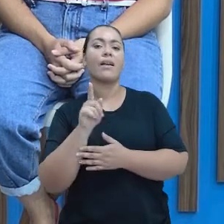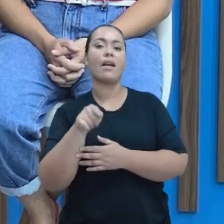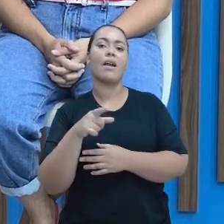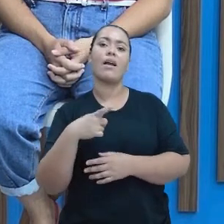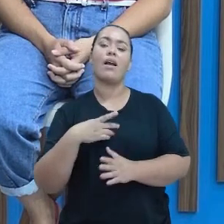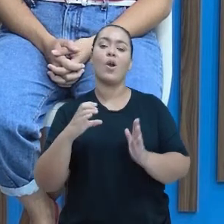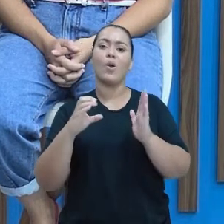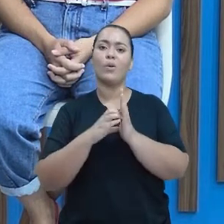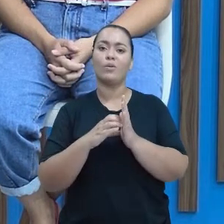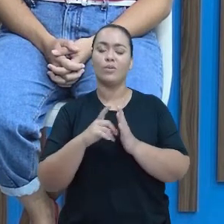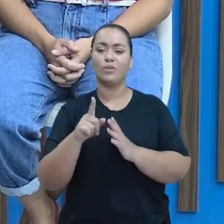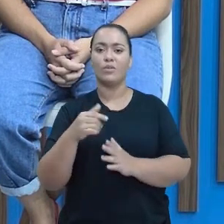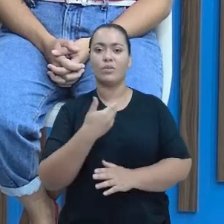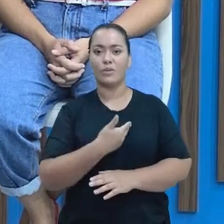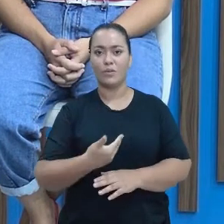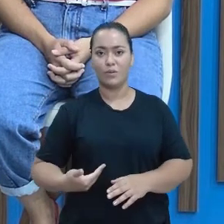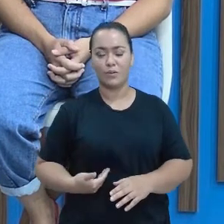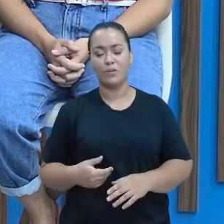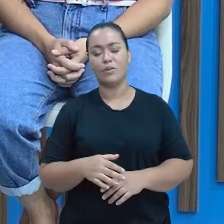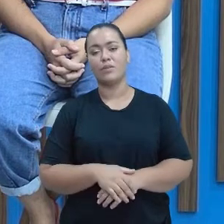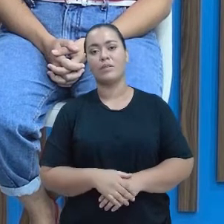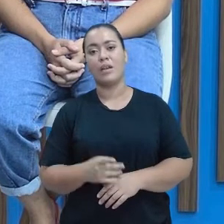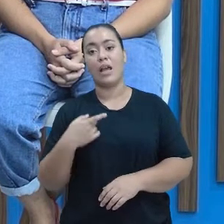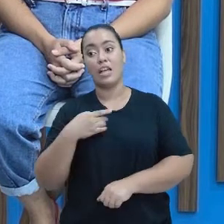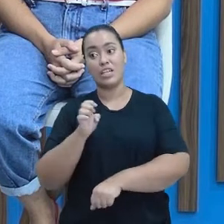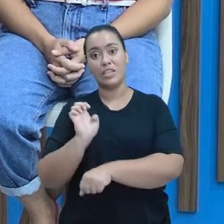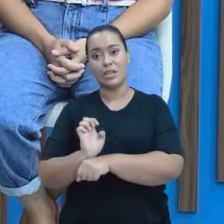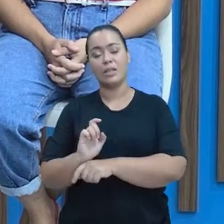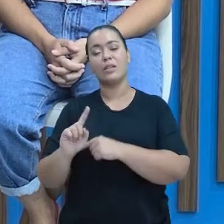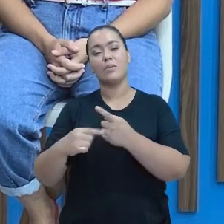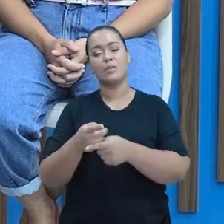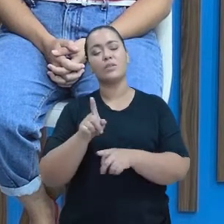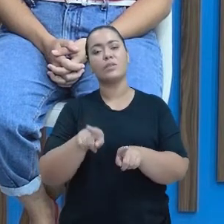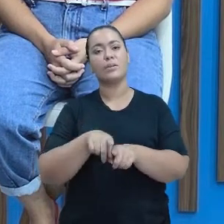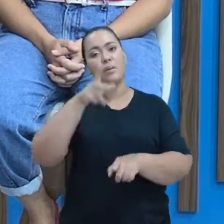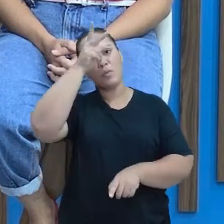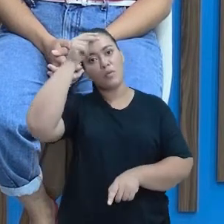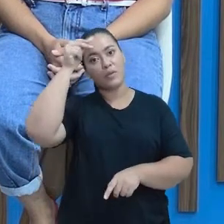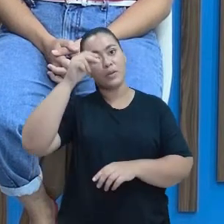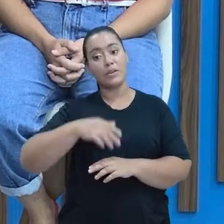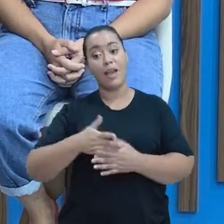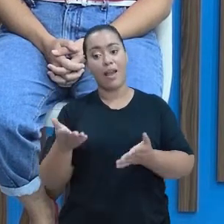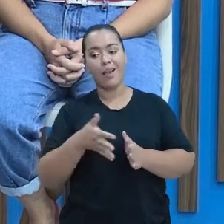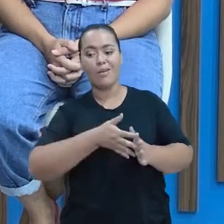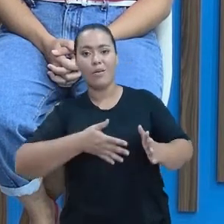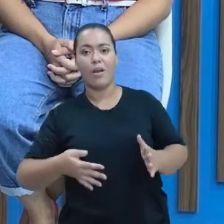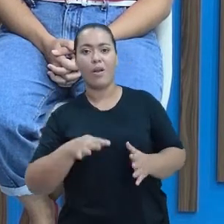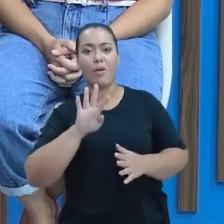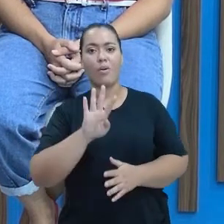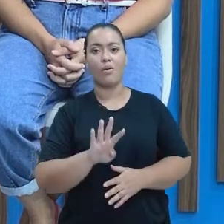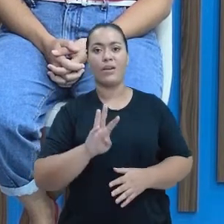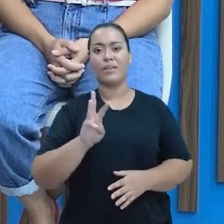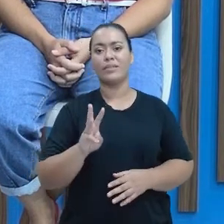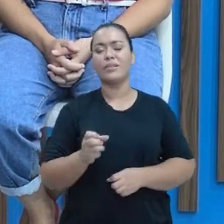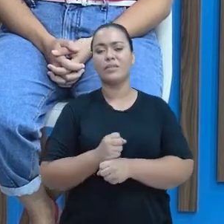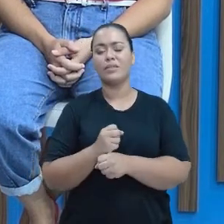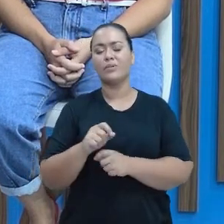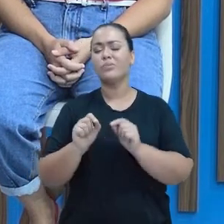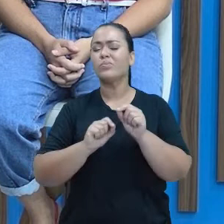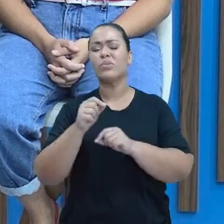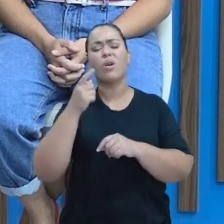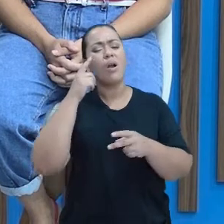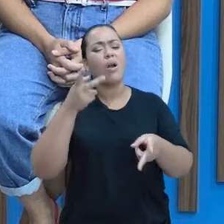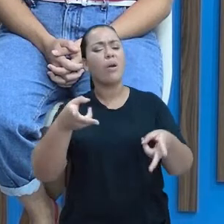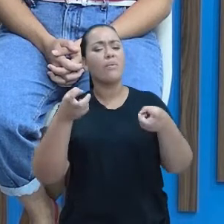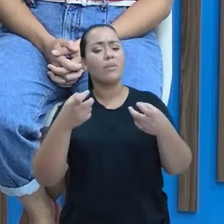fui concursada do Estado, da Prefeitura. E nesses 43 anos, o que é que eu tenho observado?